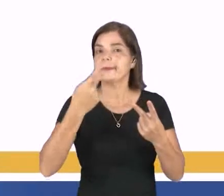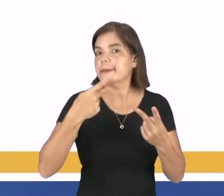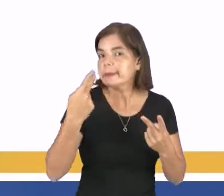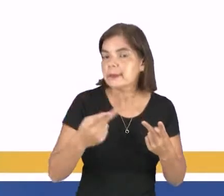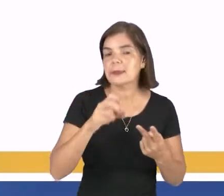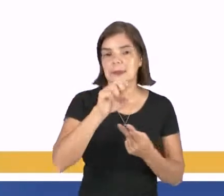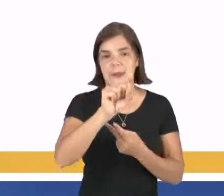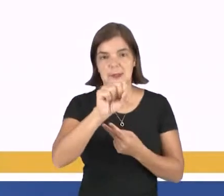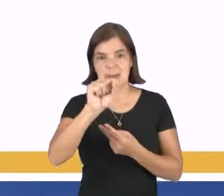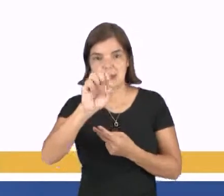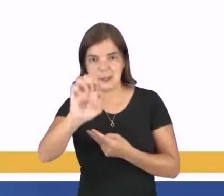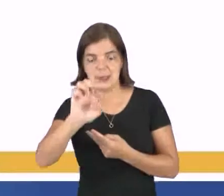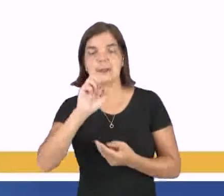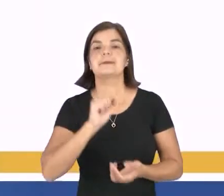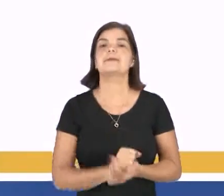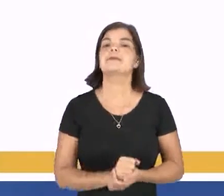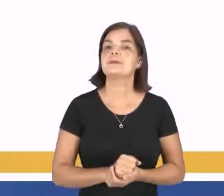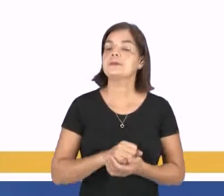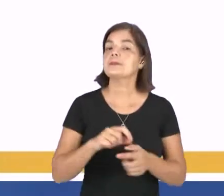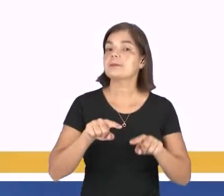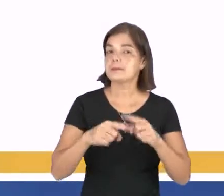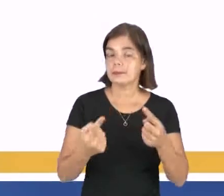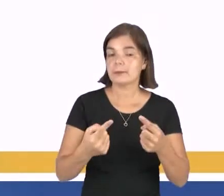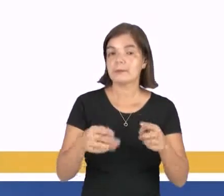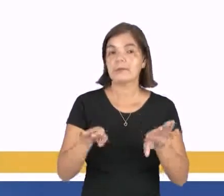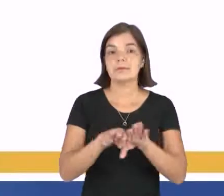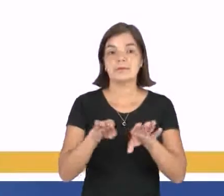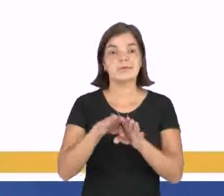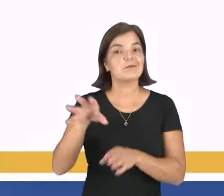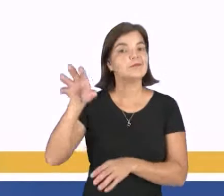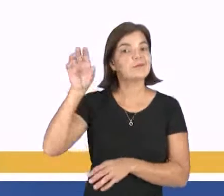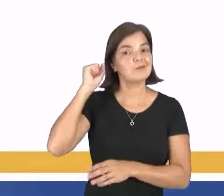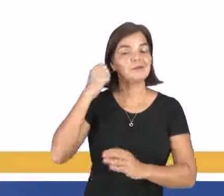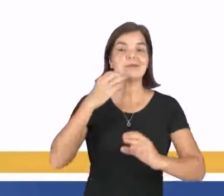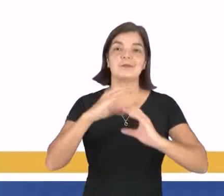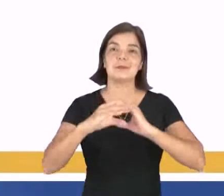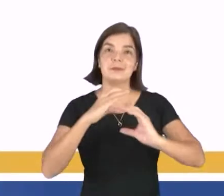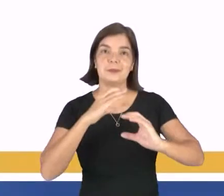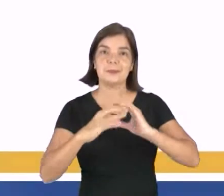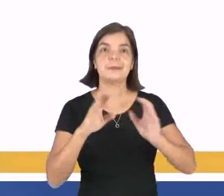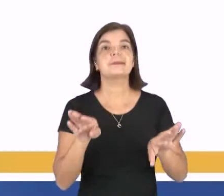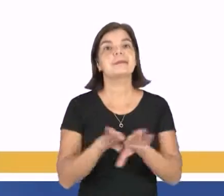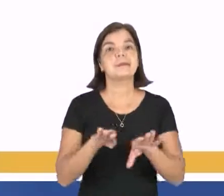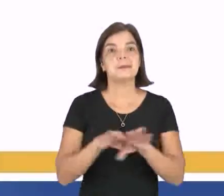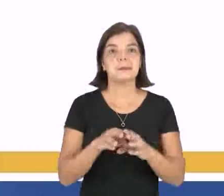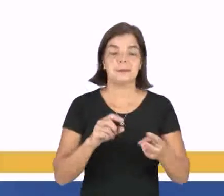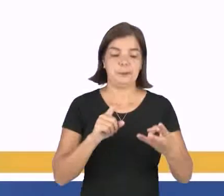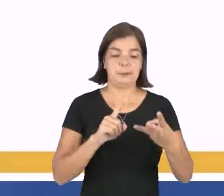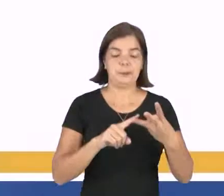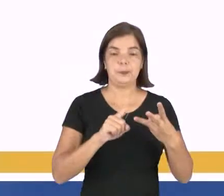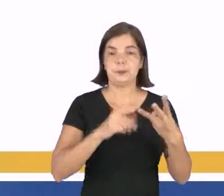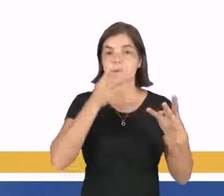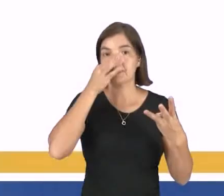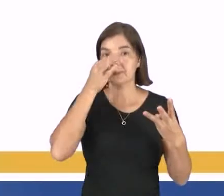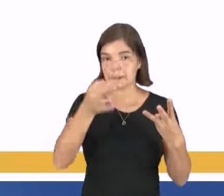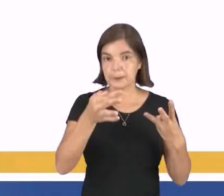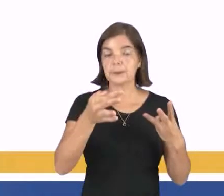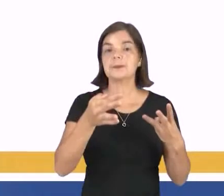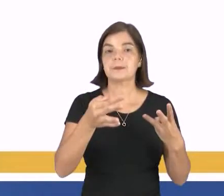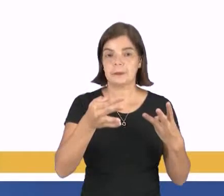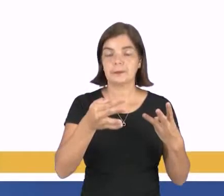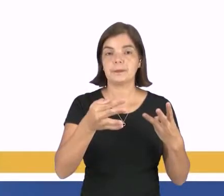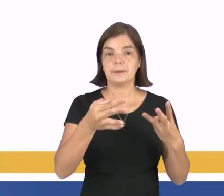esse elemento seria mais divertido se eu ouvisse música e temos mais um tempo no modo subjuntivo